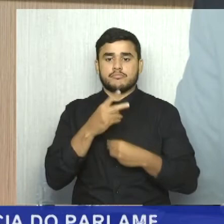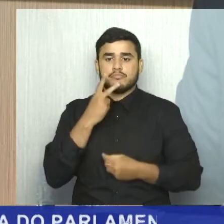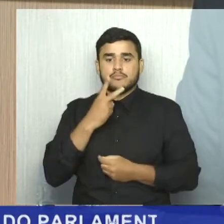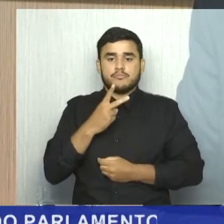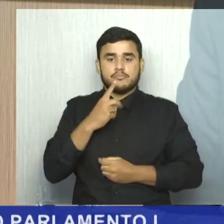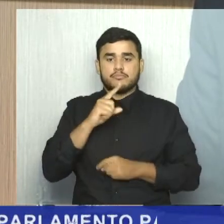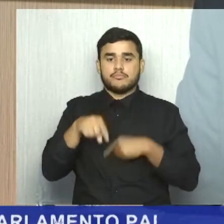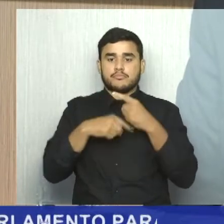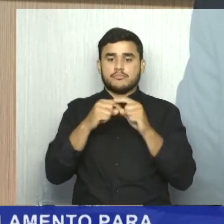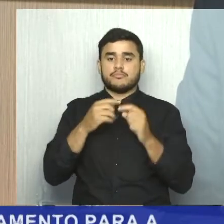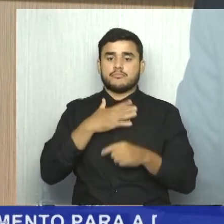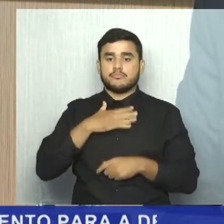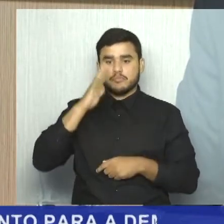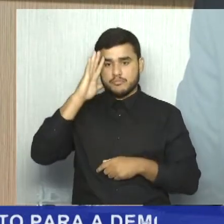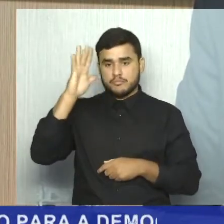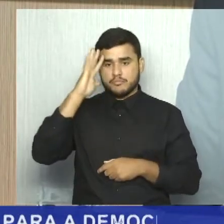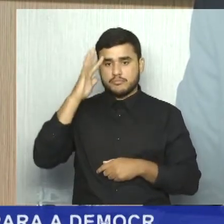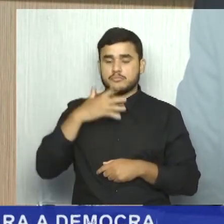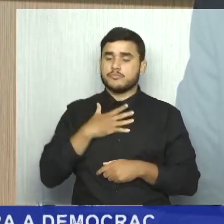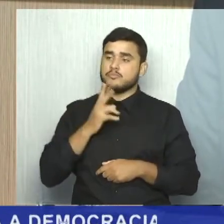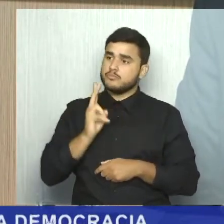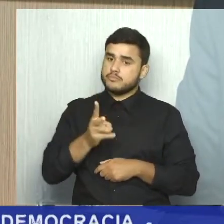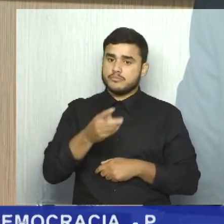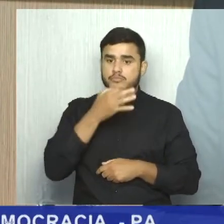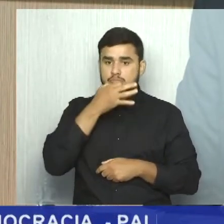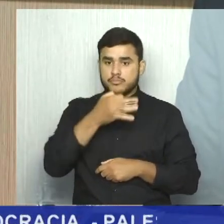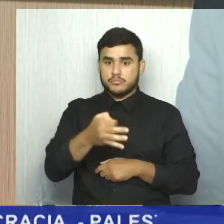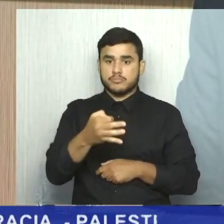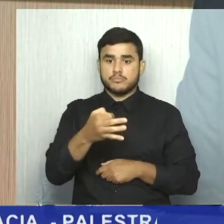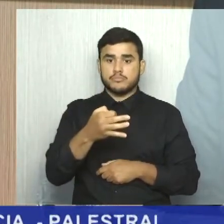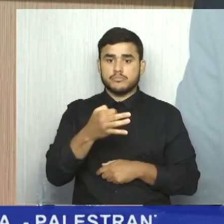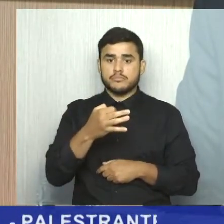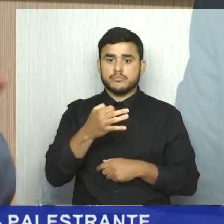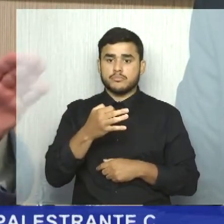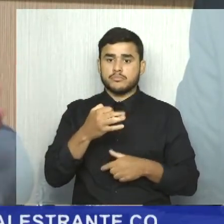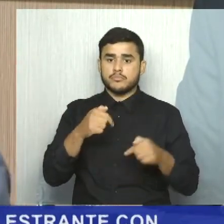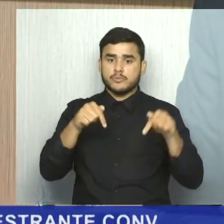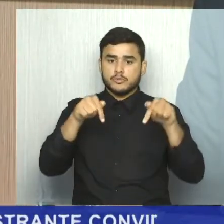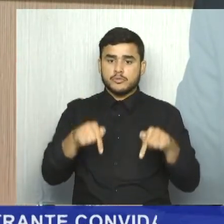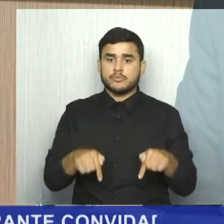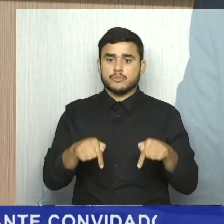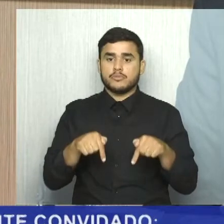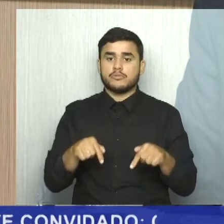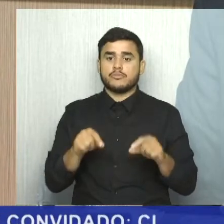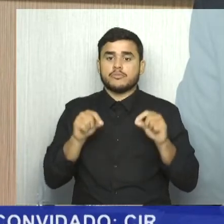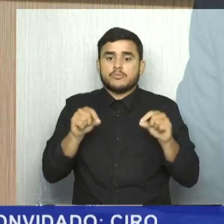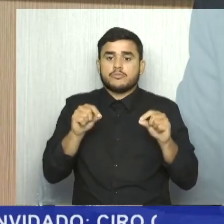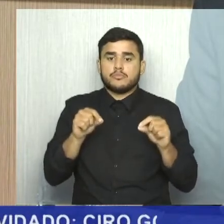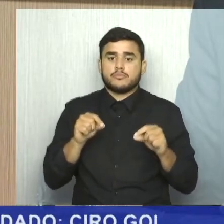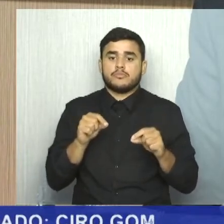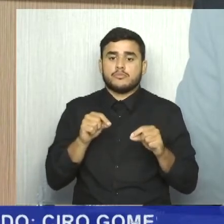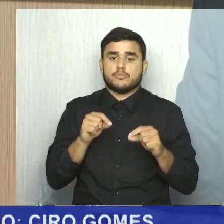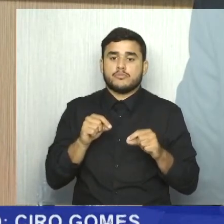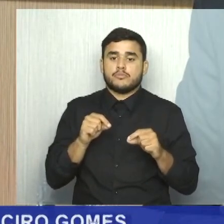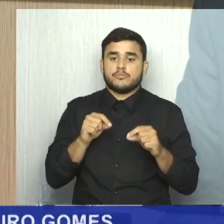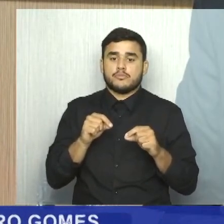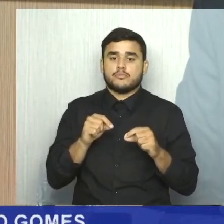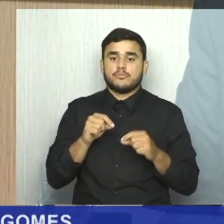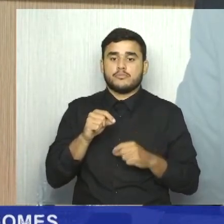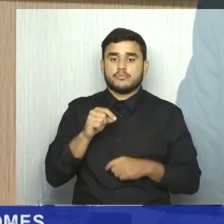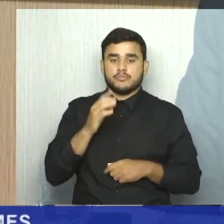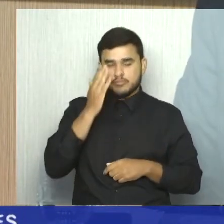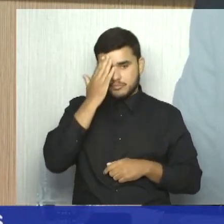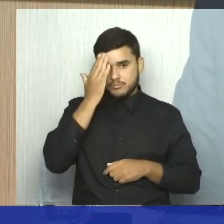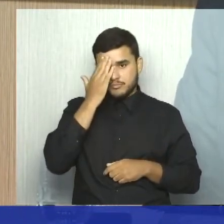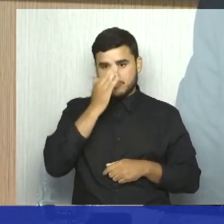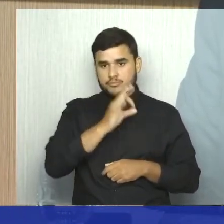momento é o que eu penso, como falarei sempre. Eu não tenho medo de cara feia de ninguém, mas aqui não, que aqui... Eu sei. Então, vamos